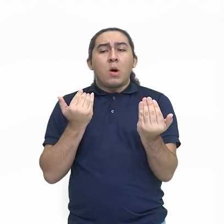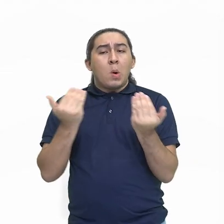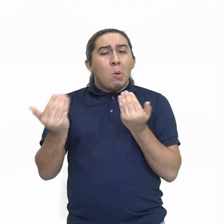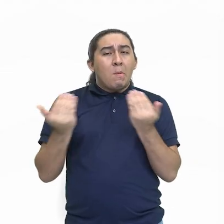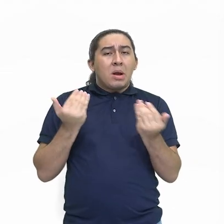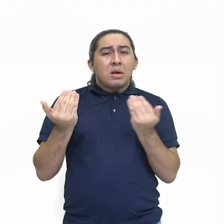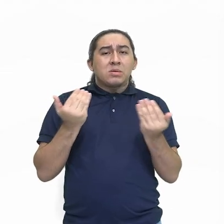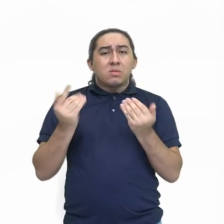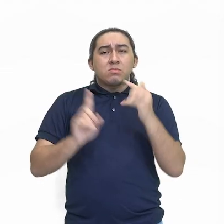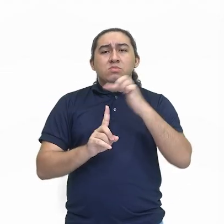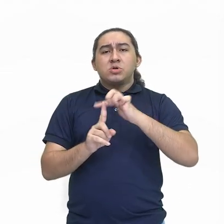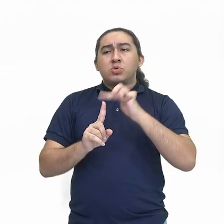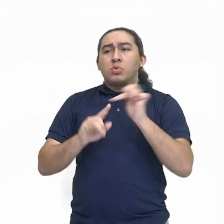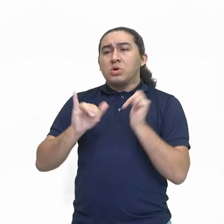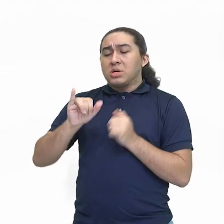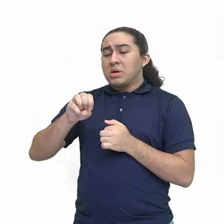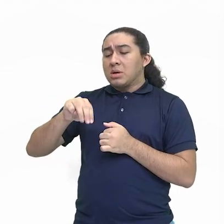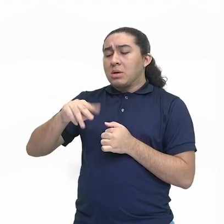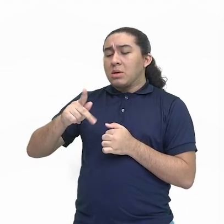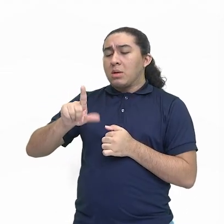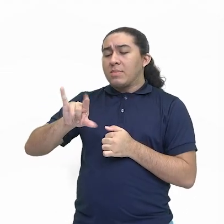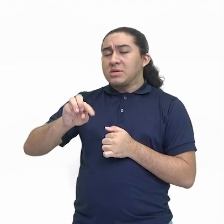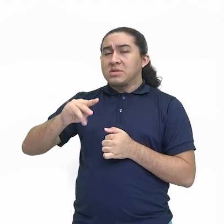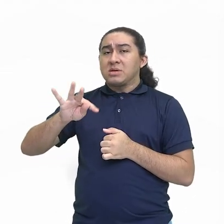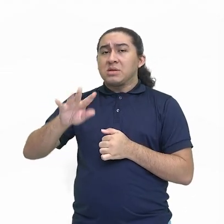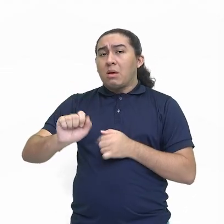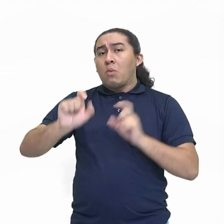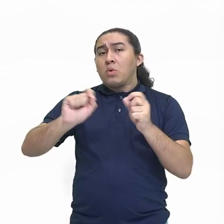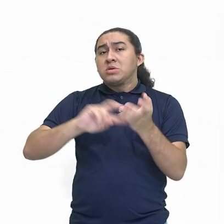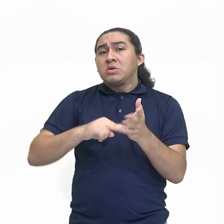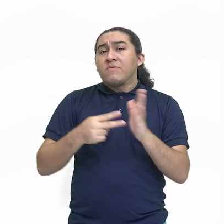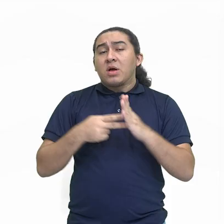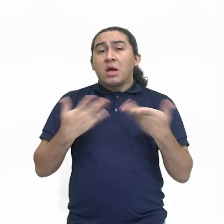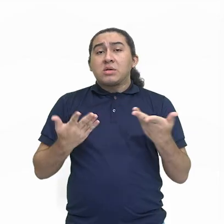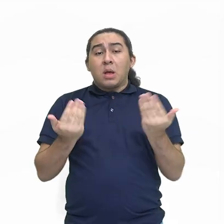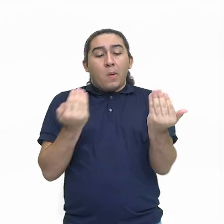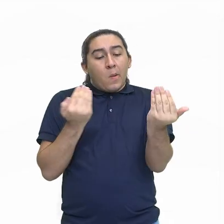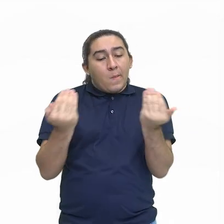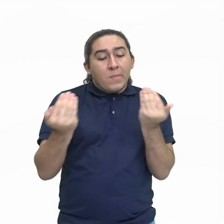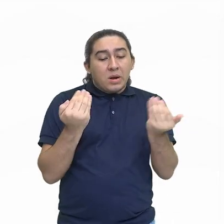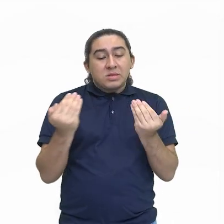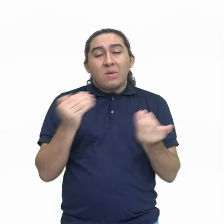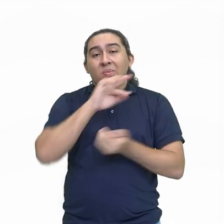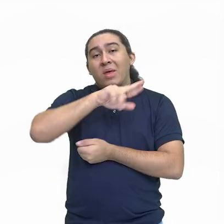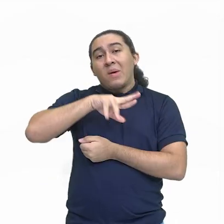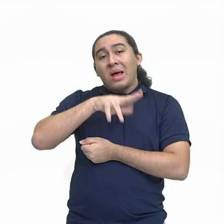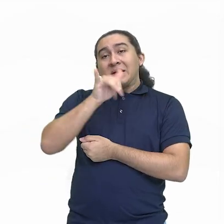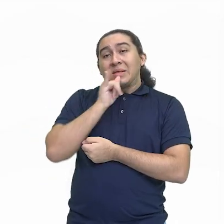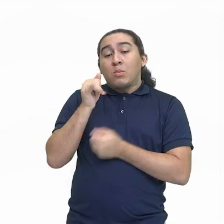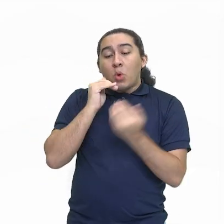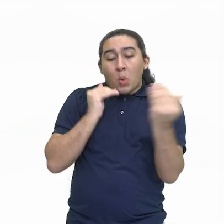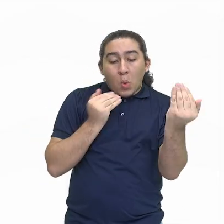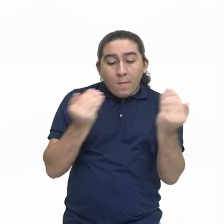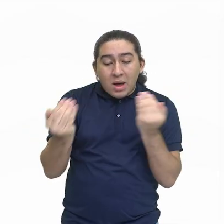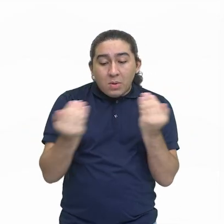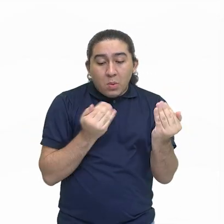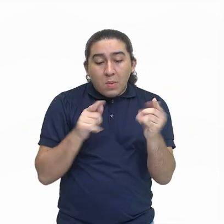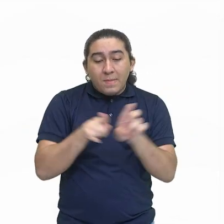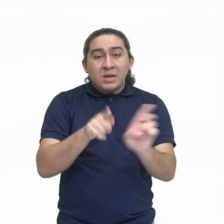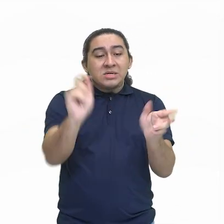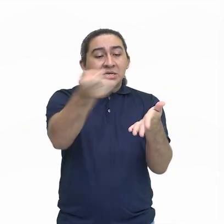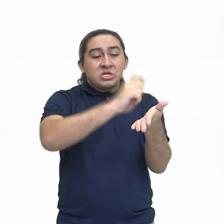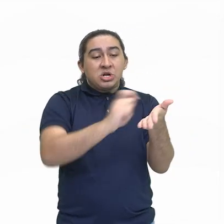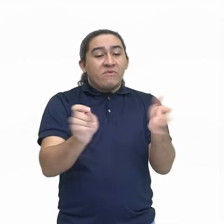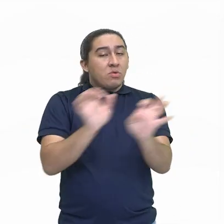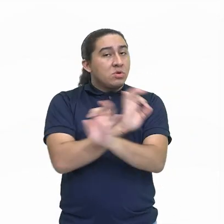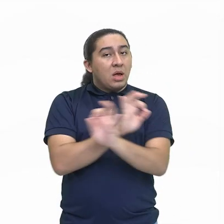comparação implícita? É uma comparação que não está, né, escrita aí,